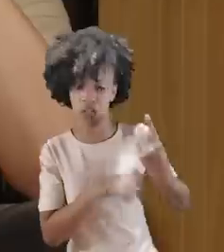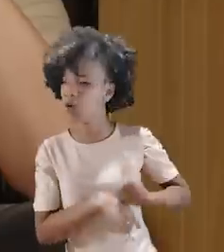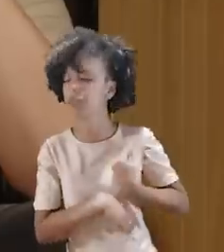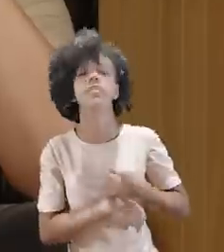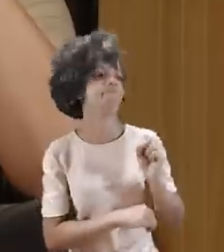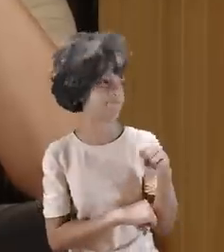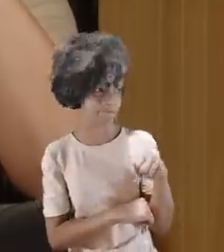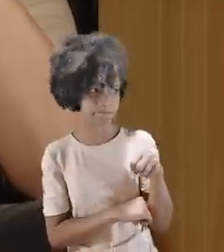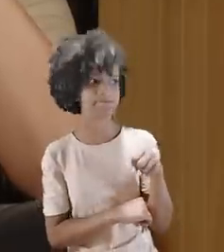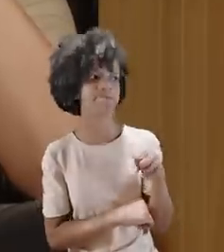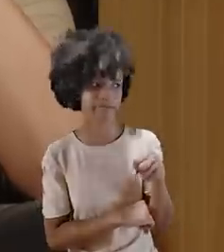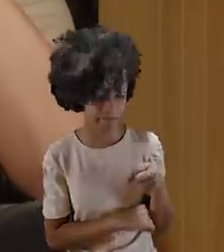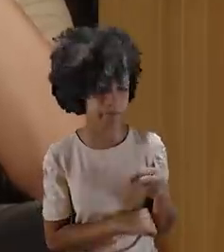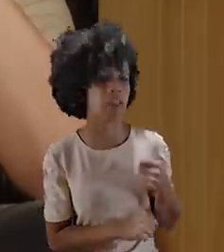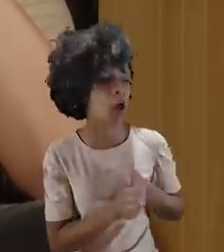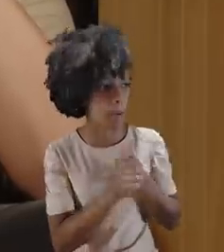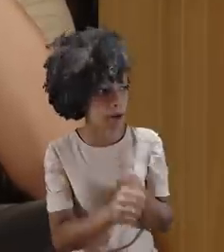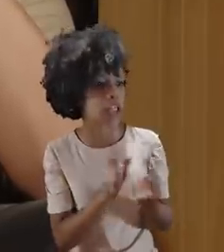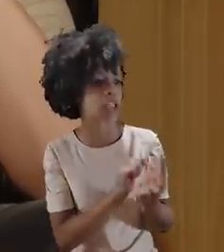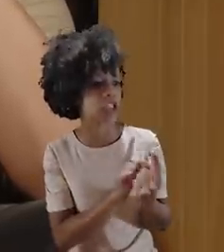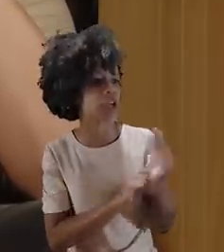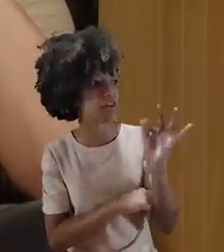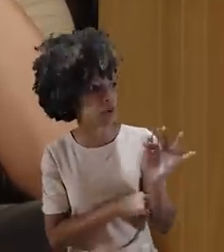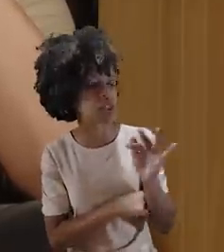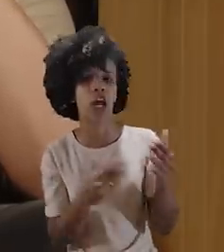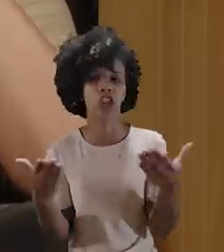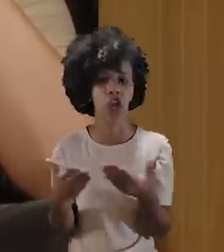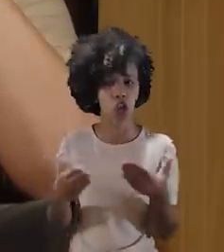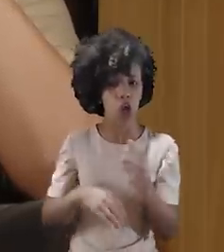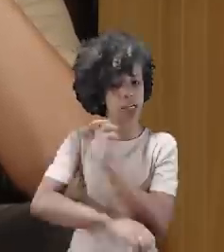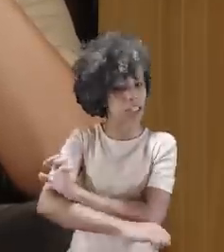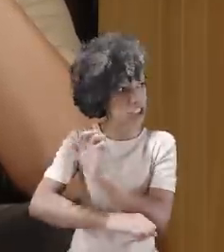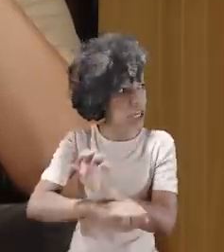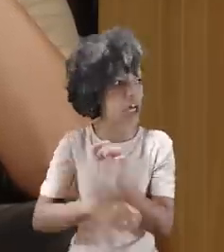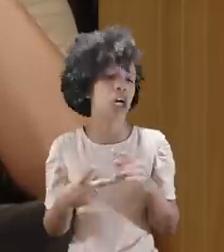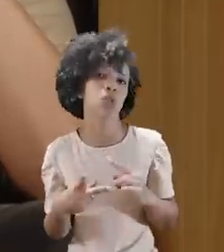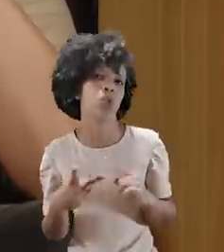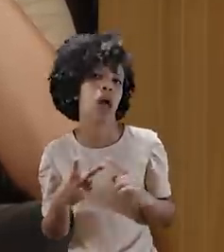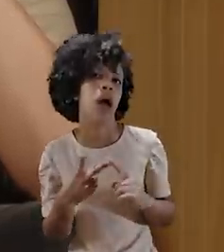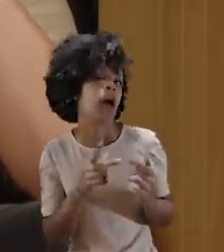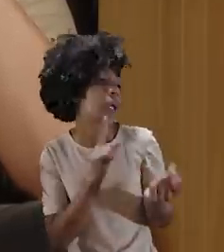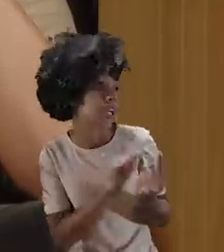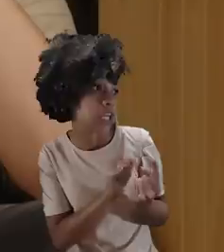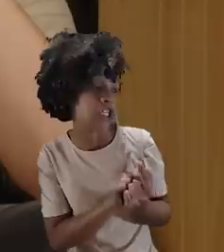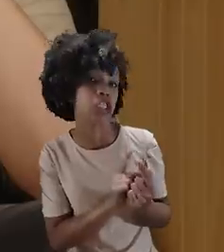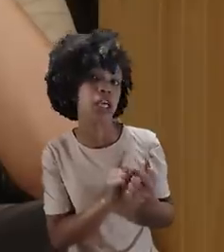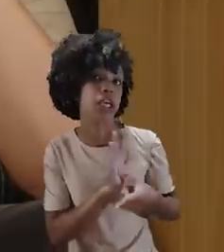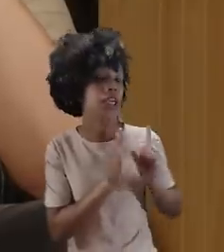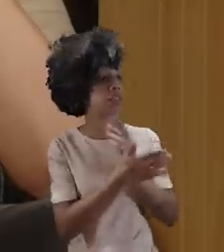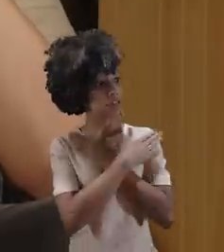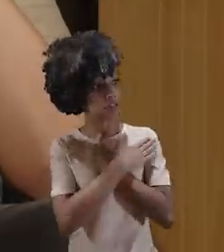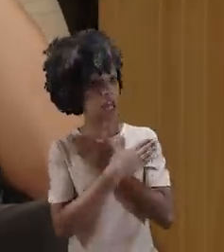vida desse cara com cólica compõe cliente que estava na faculdade agora tá tá geando cliente que estava